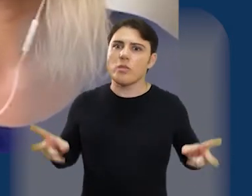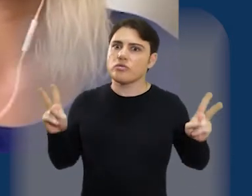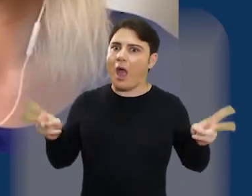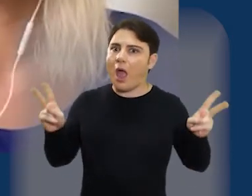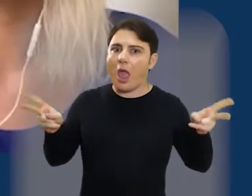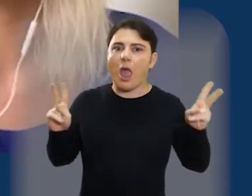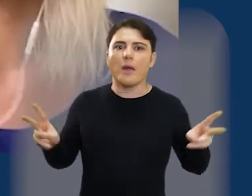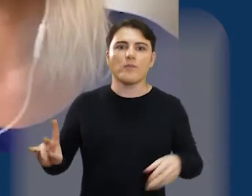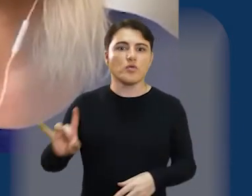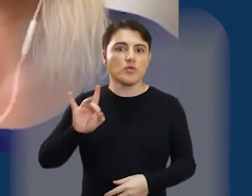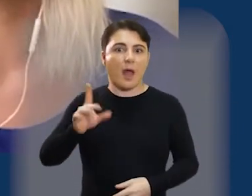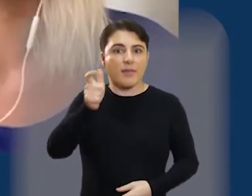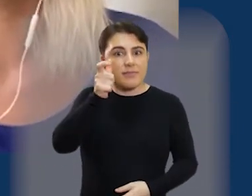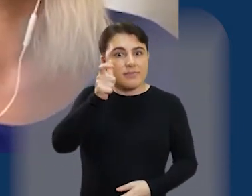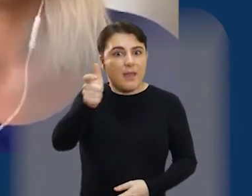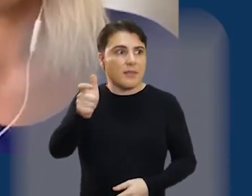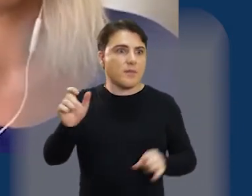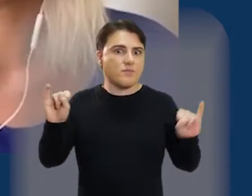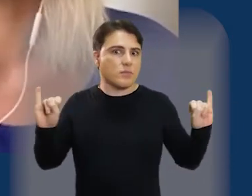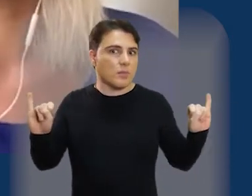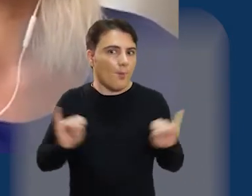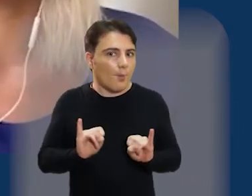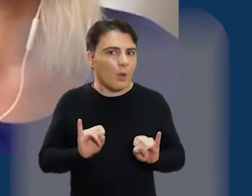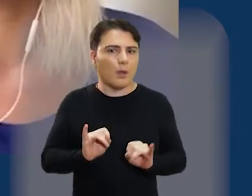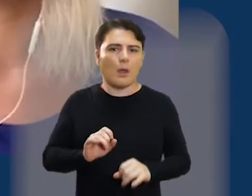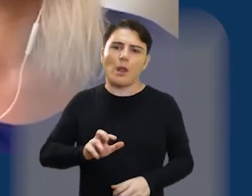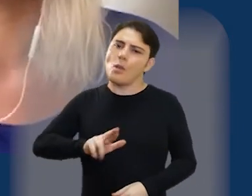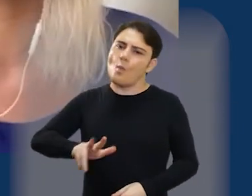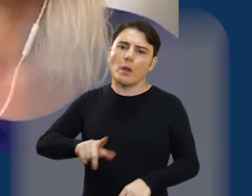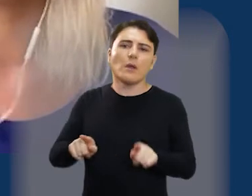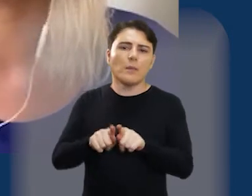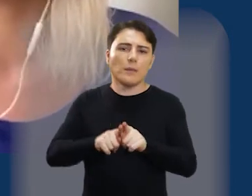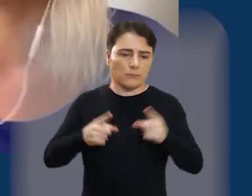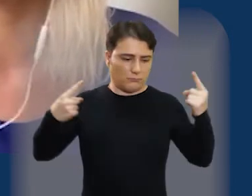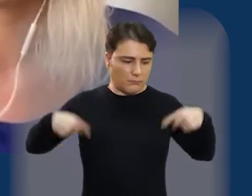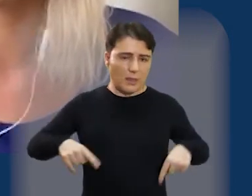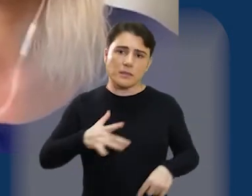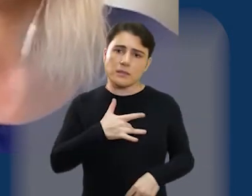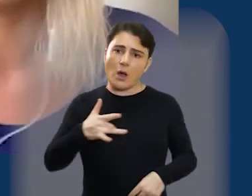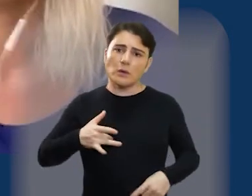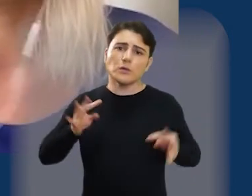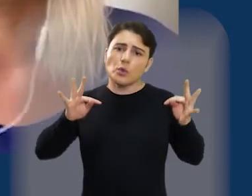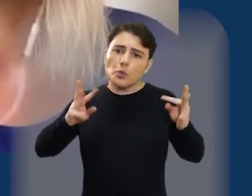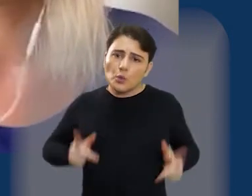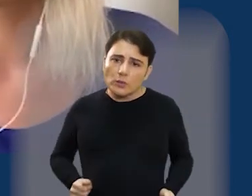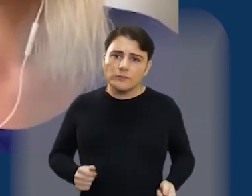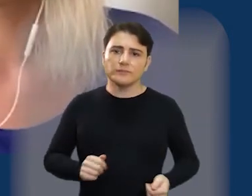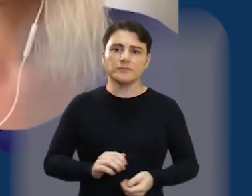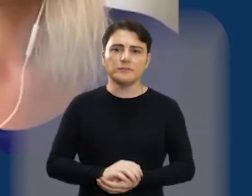de estar mantendo o corpo ativo, não só para a perda de peso, mas para o bem-estar de uma forma geral.